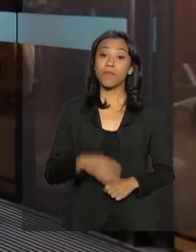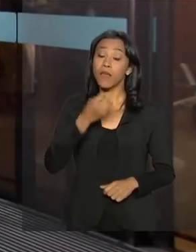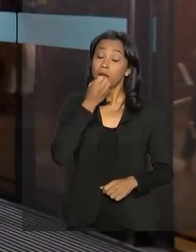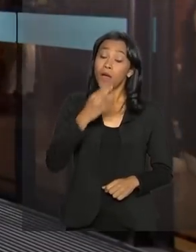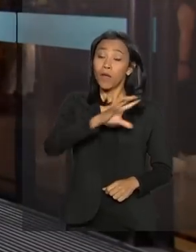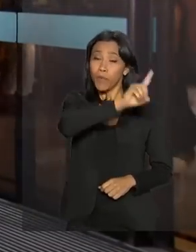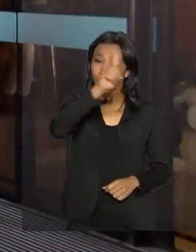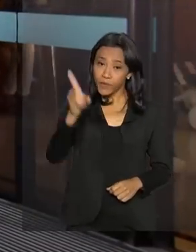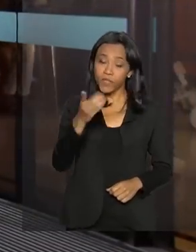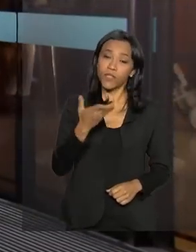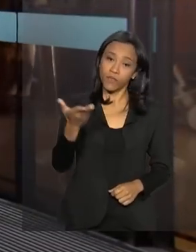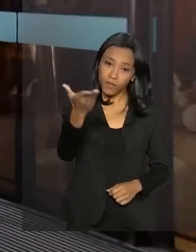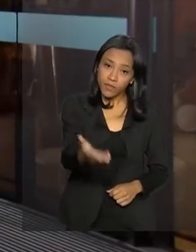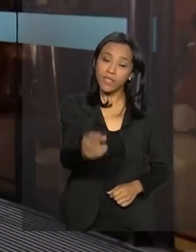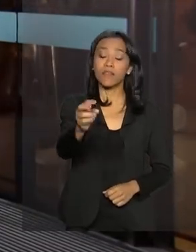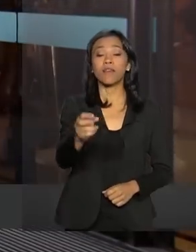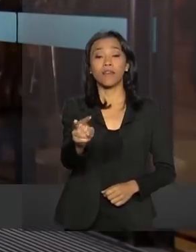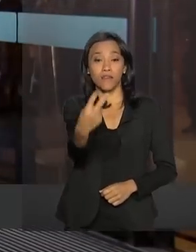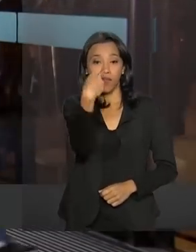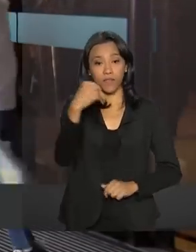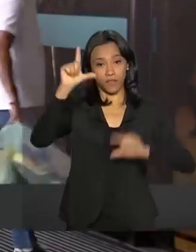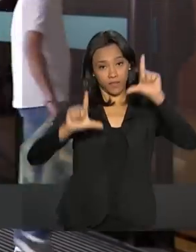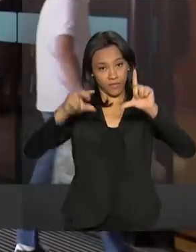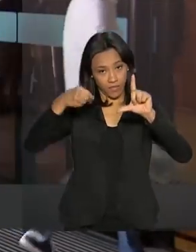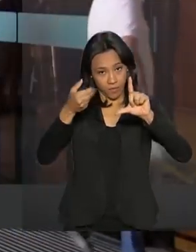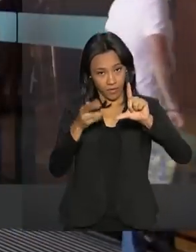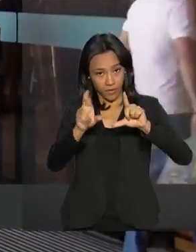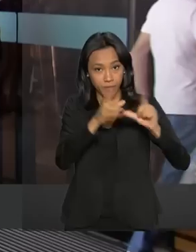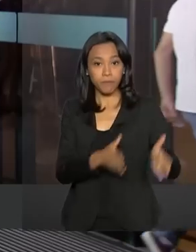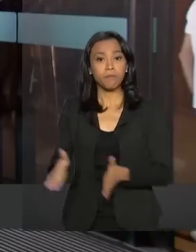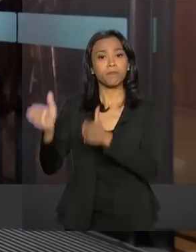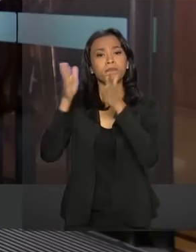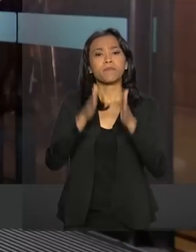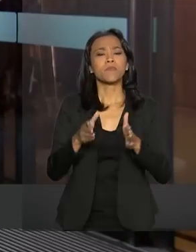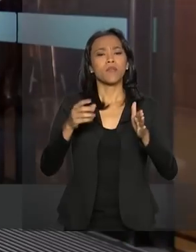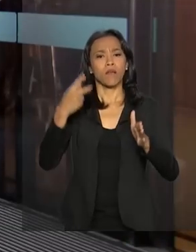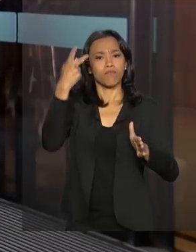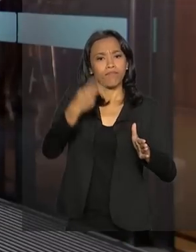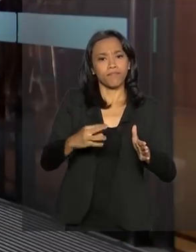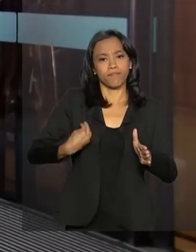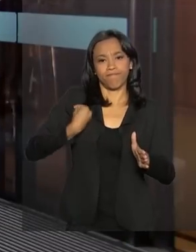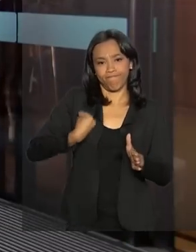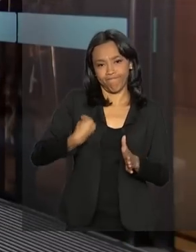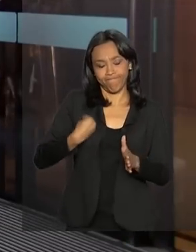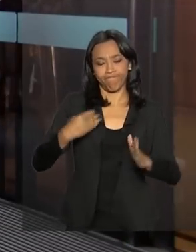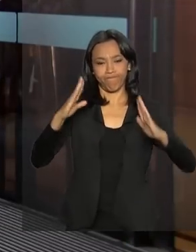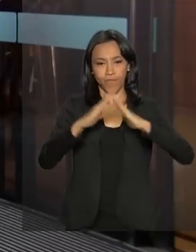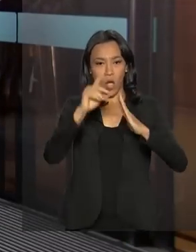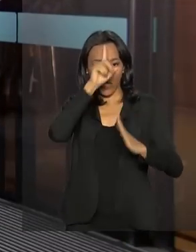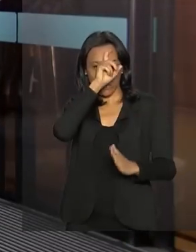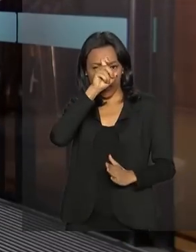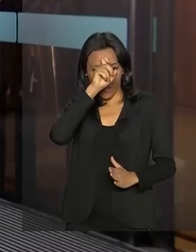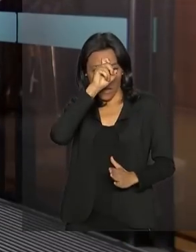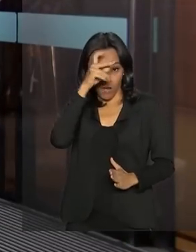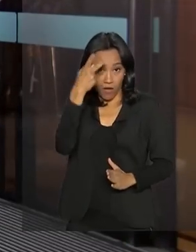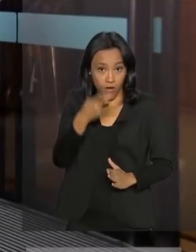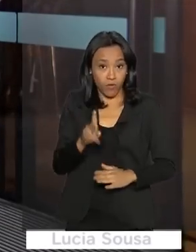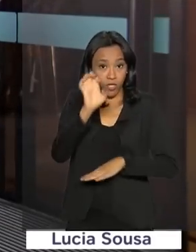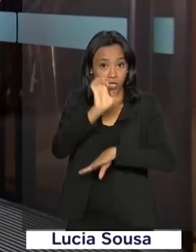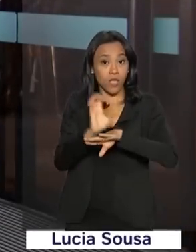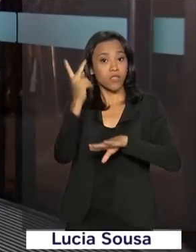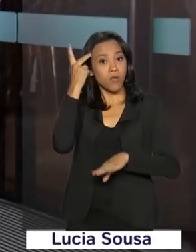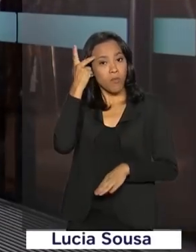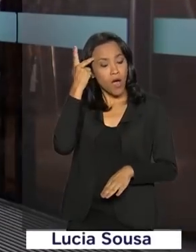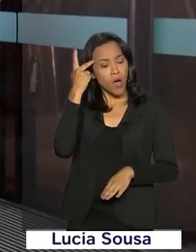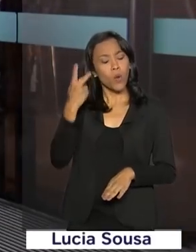Bom dia a você que acompanha a programação da NBR. Voltamos a falar do Hospital Albert Einstein, na Zona Sul da capital paulista, onde